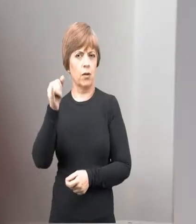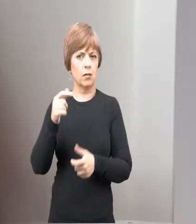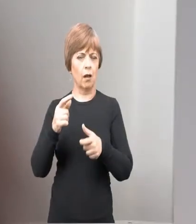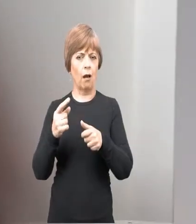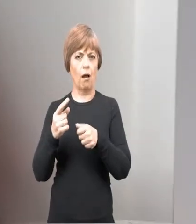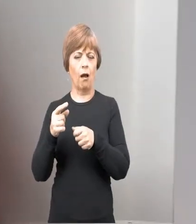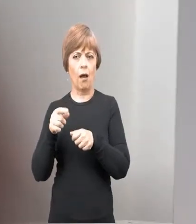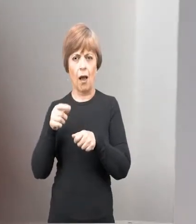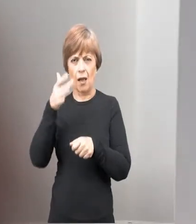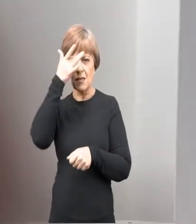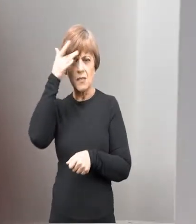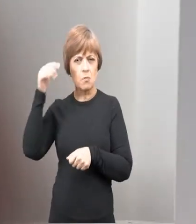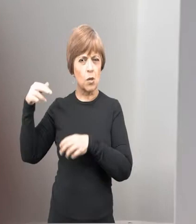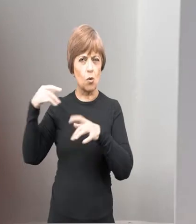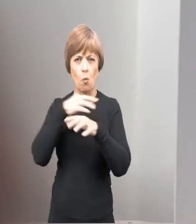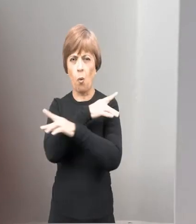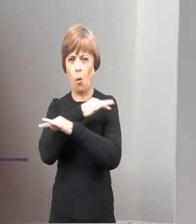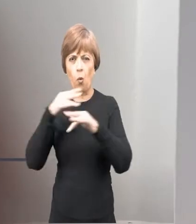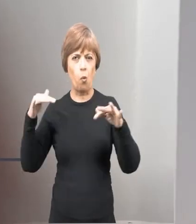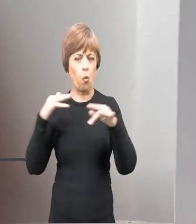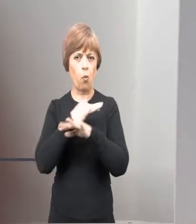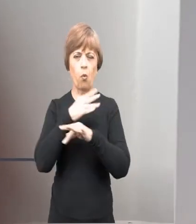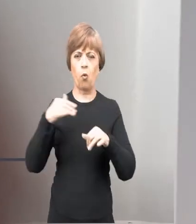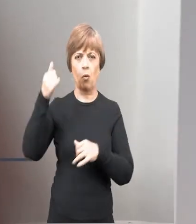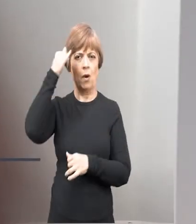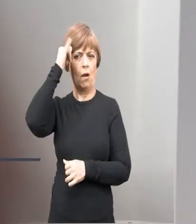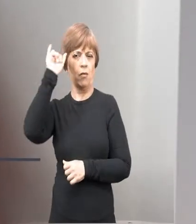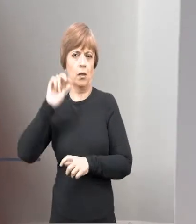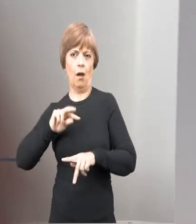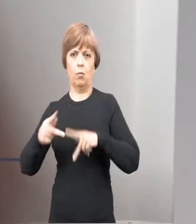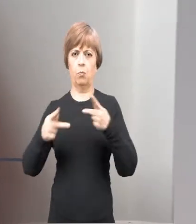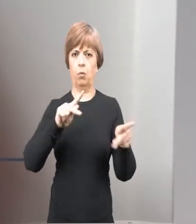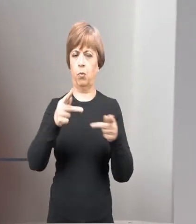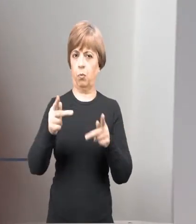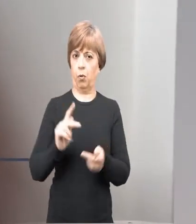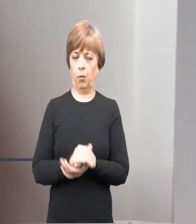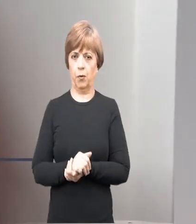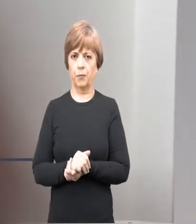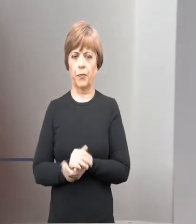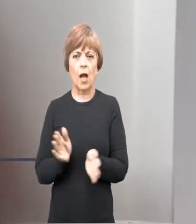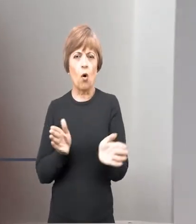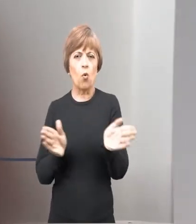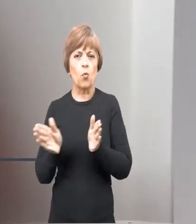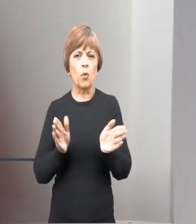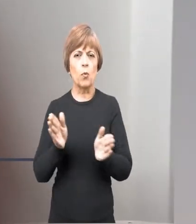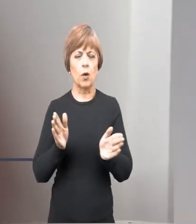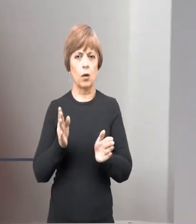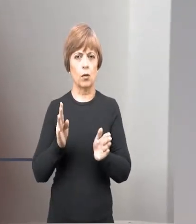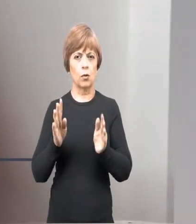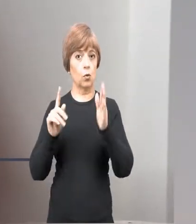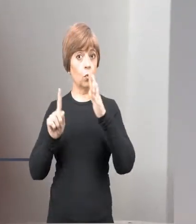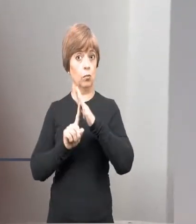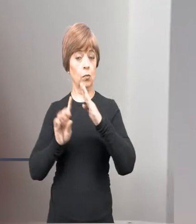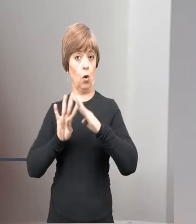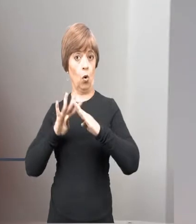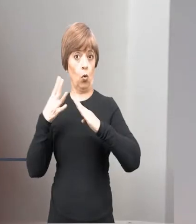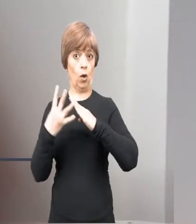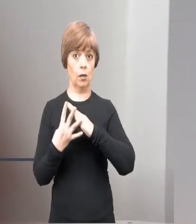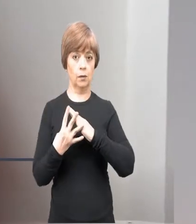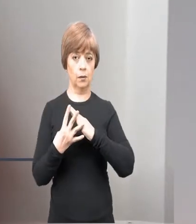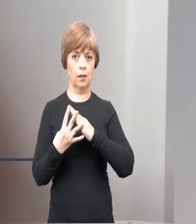territórios para evitar a transmissão desenfreada da doença. Após um período de quarentena, do que a gente chama de